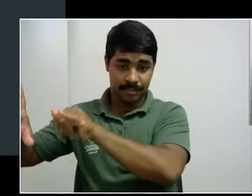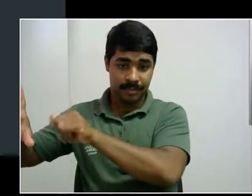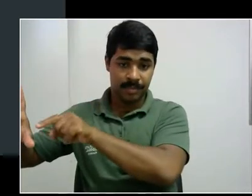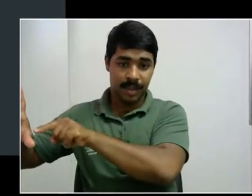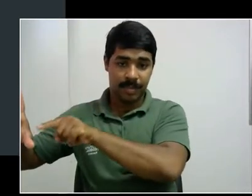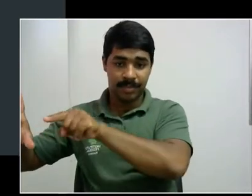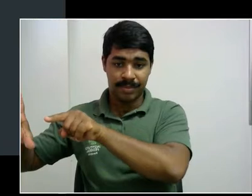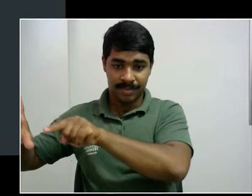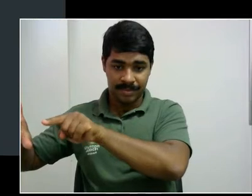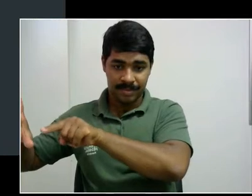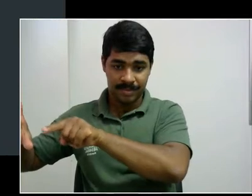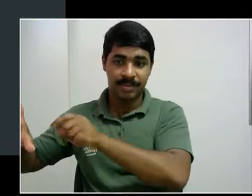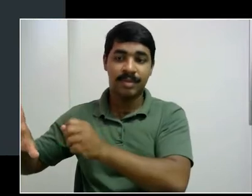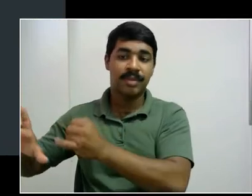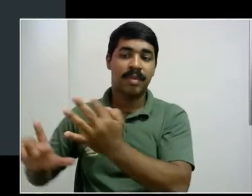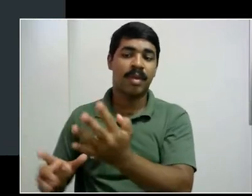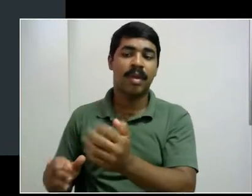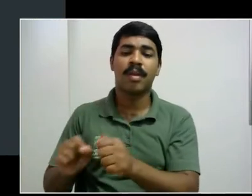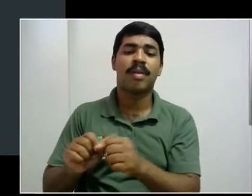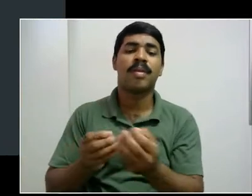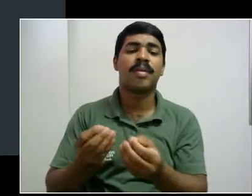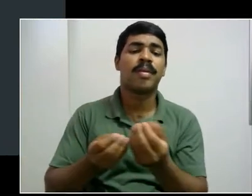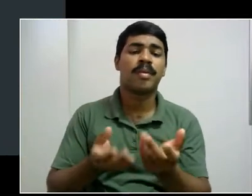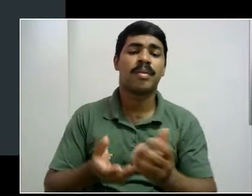Tá? Bom, aqui é mais simples, né?